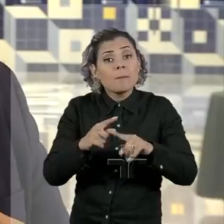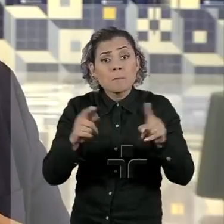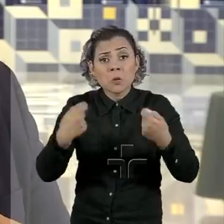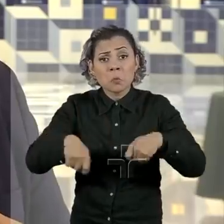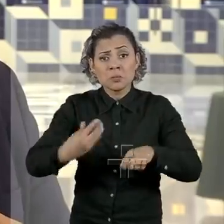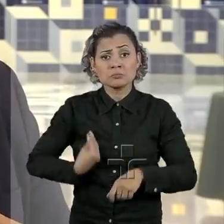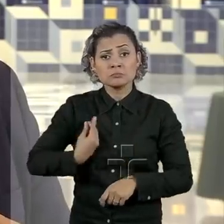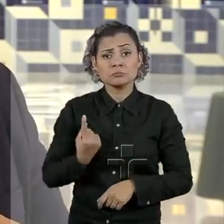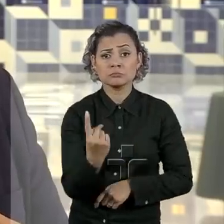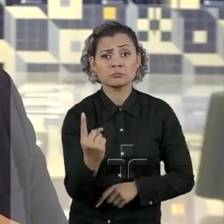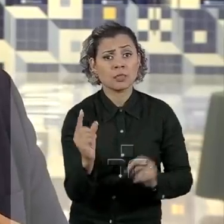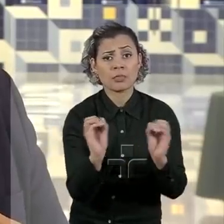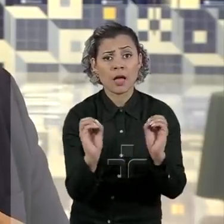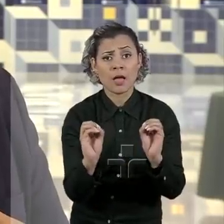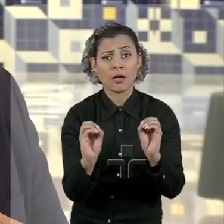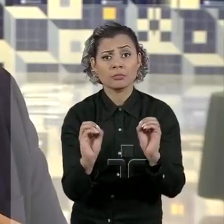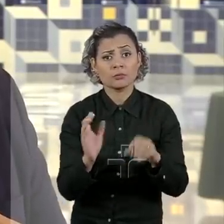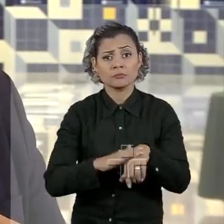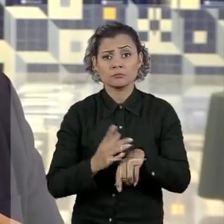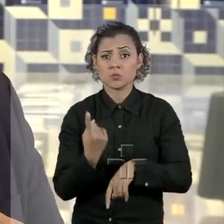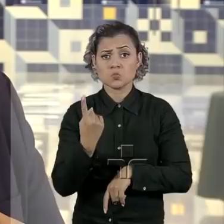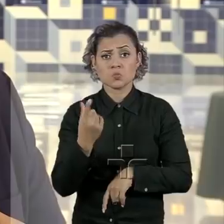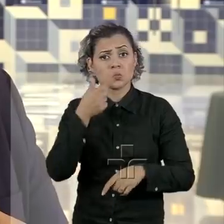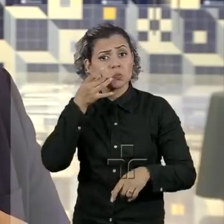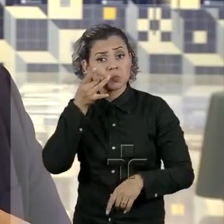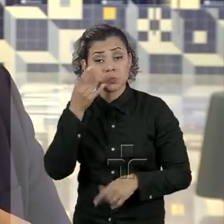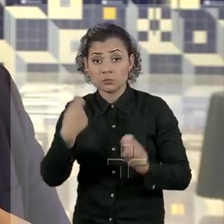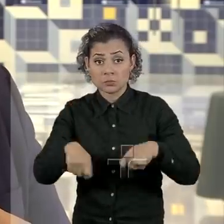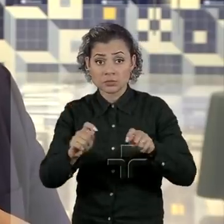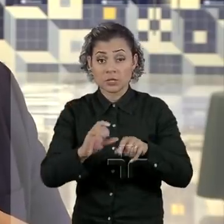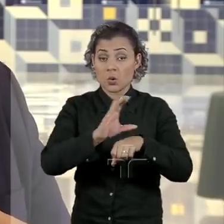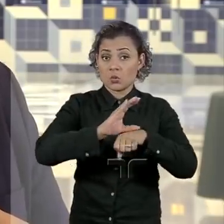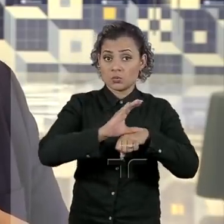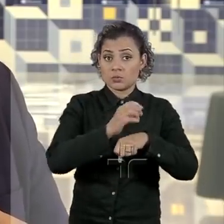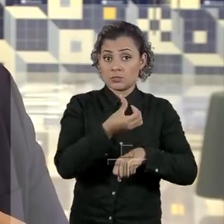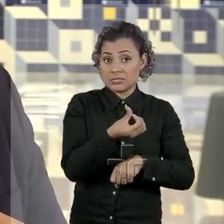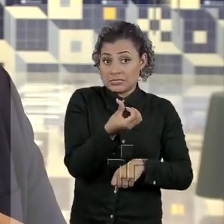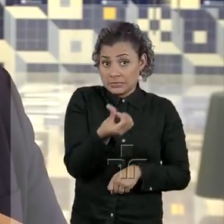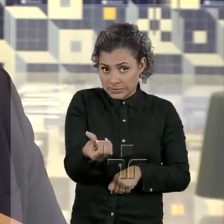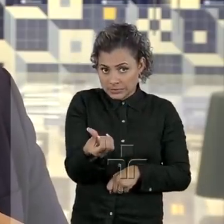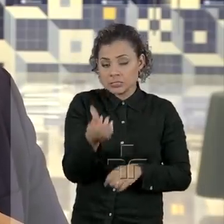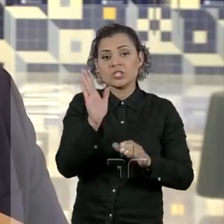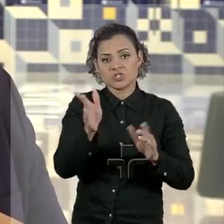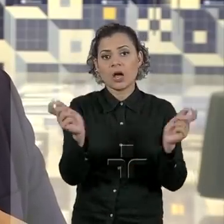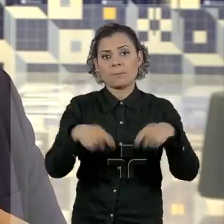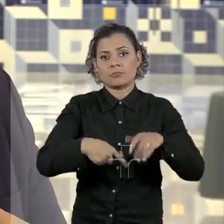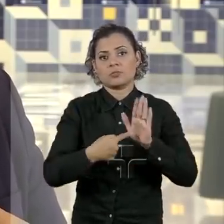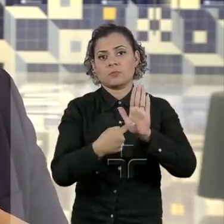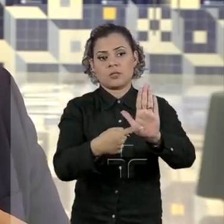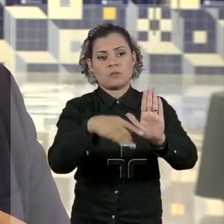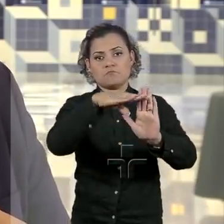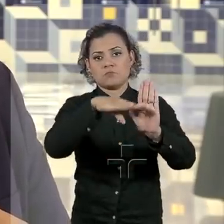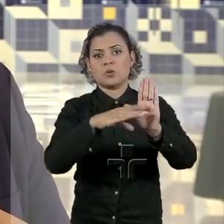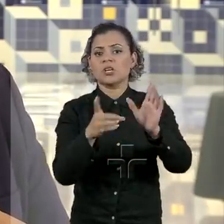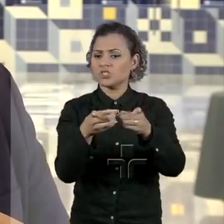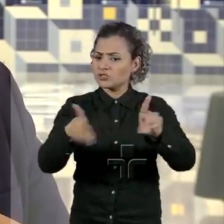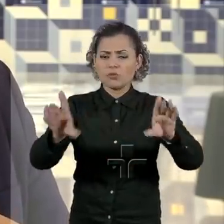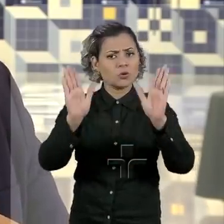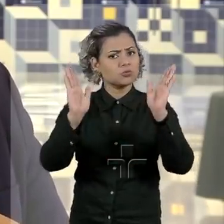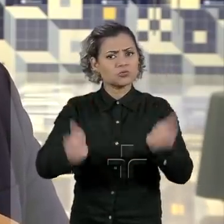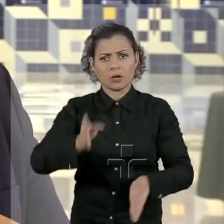Na verdade, a emenda constitucional 66, que já dava essa possibilidade de se fazer